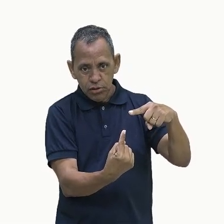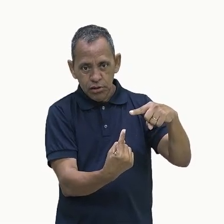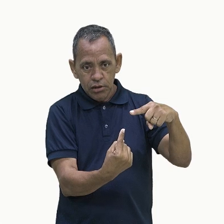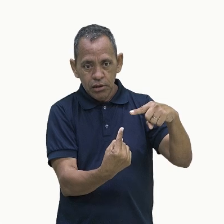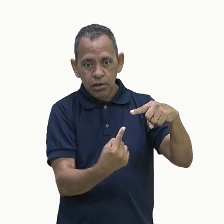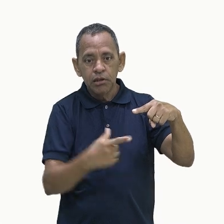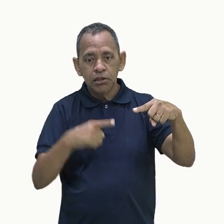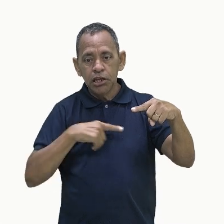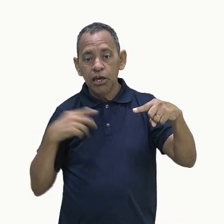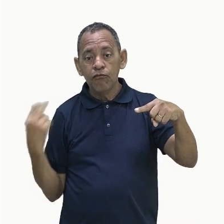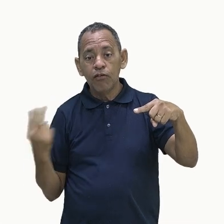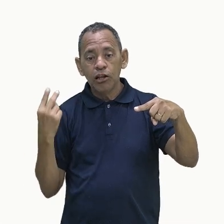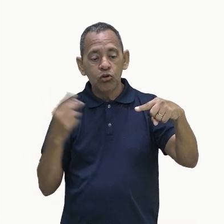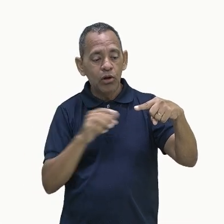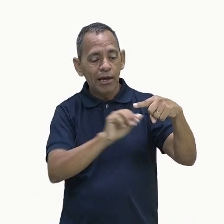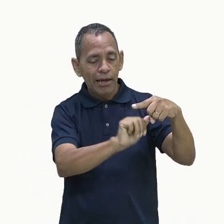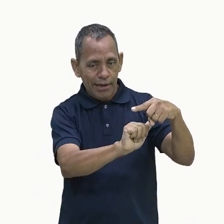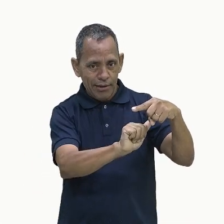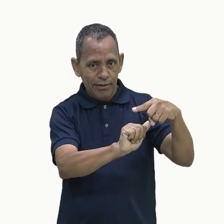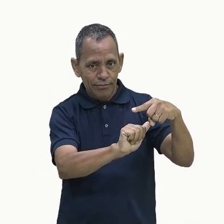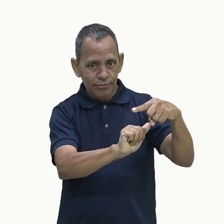vale A.